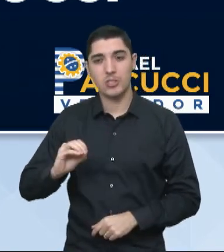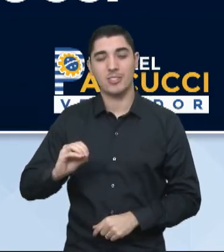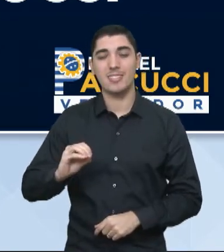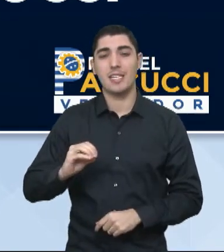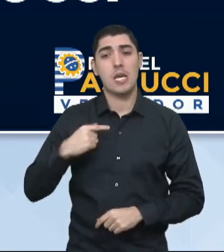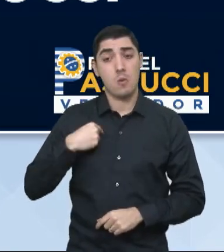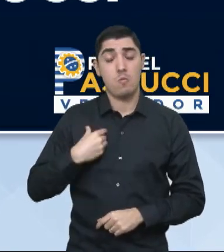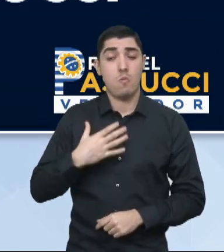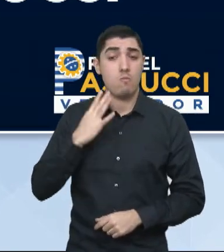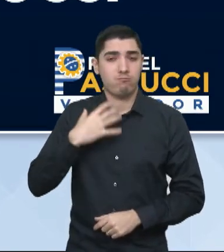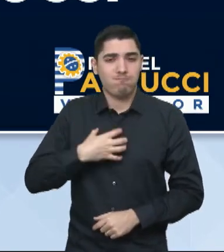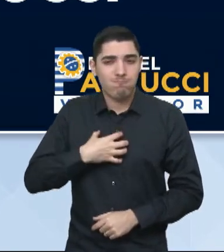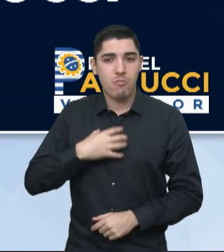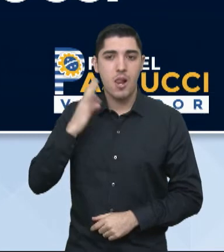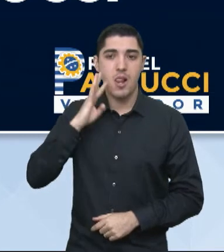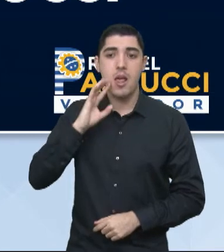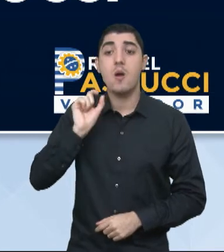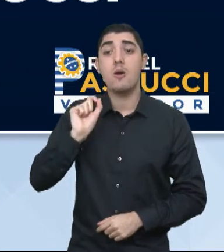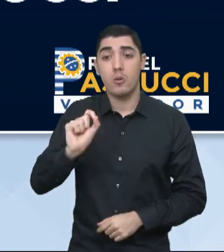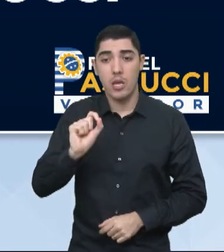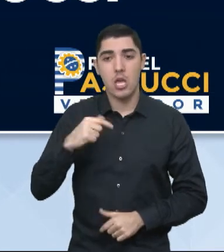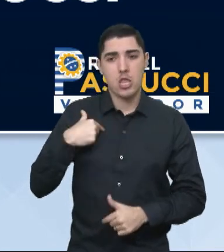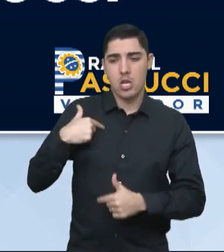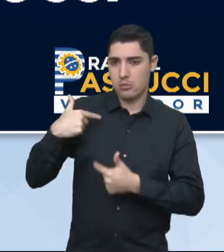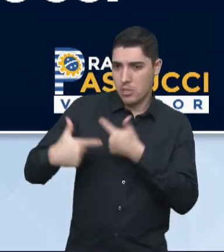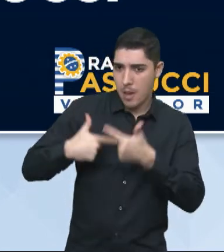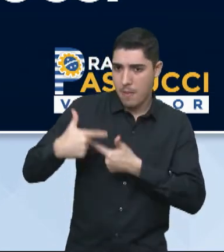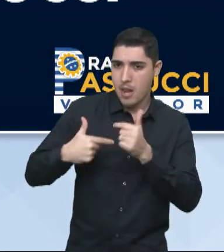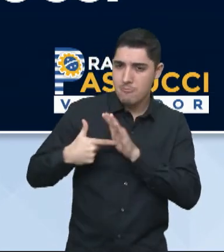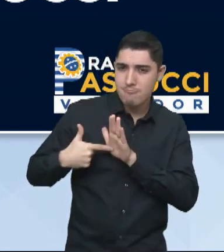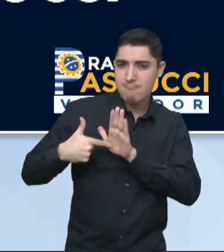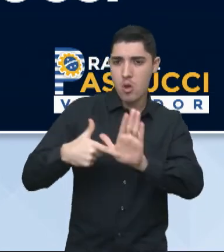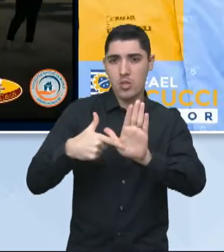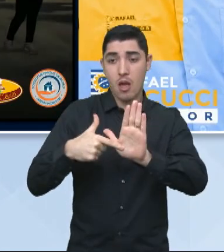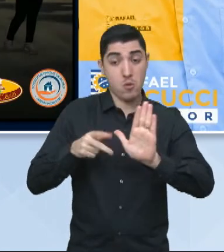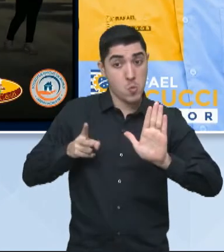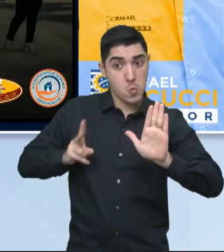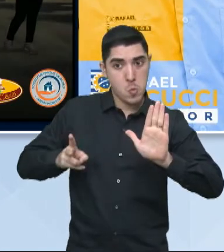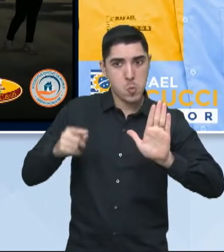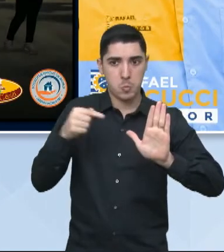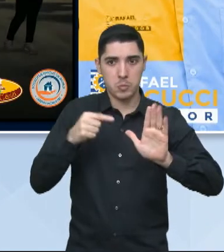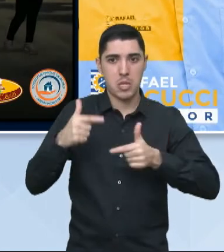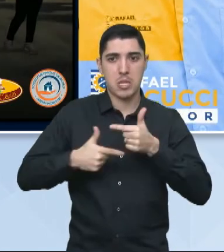gente deixa um legado e esse trabalho continua.